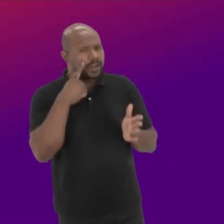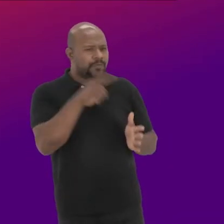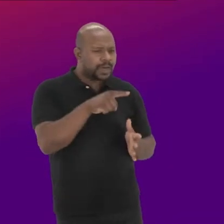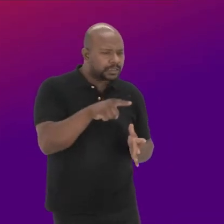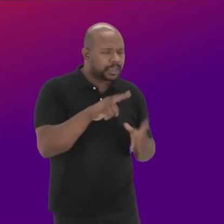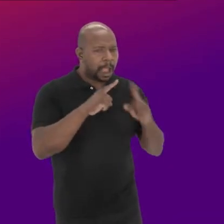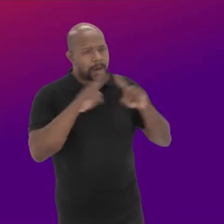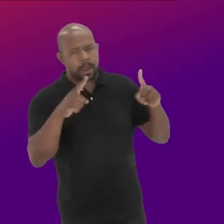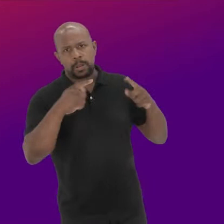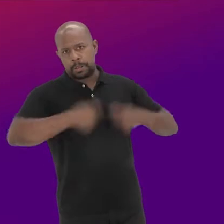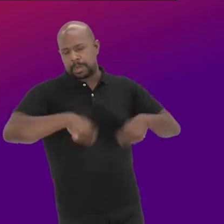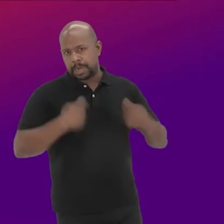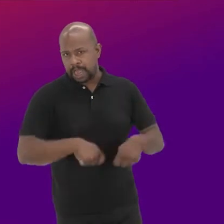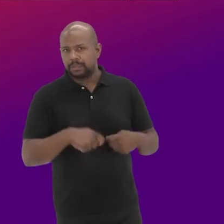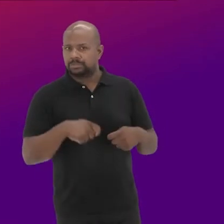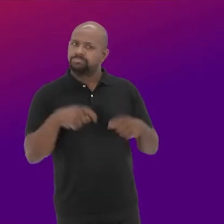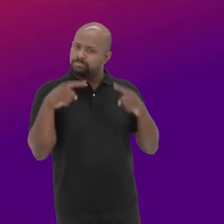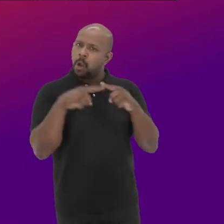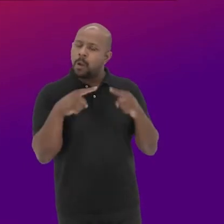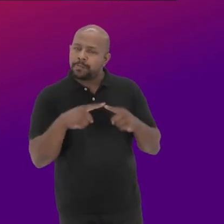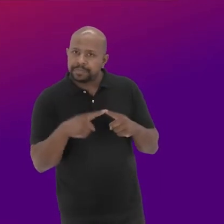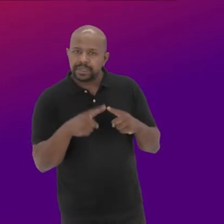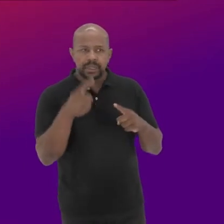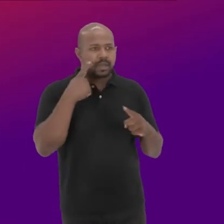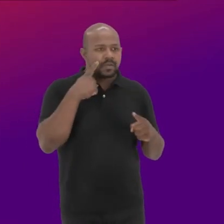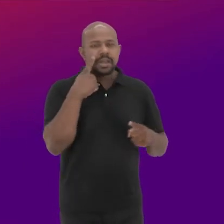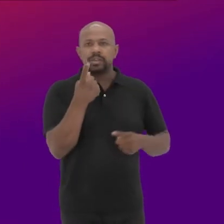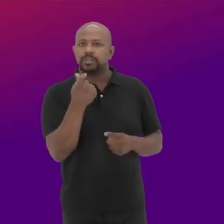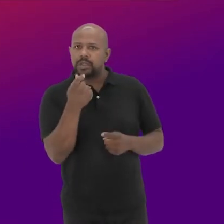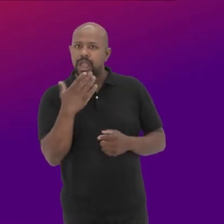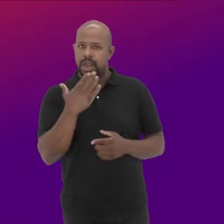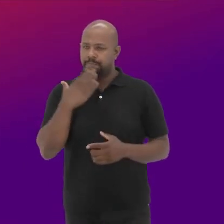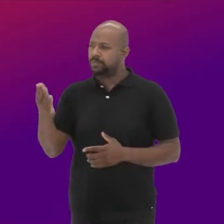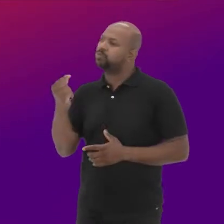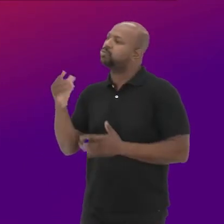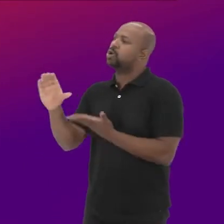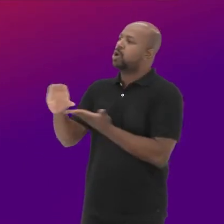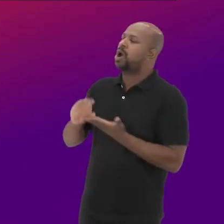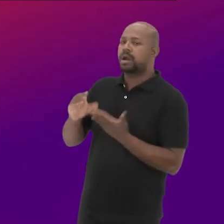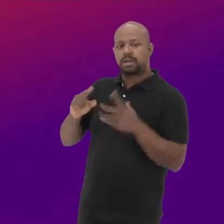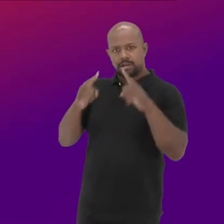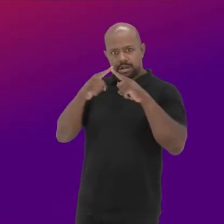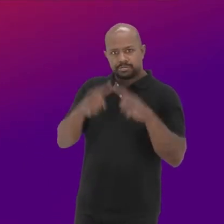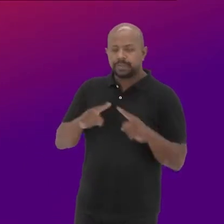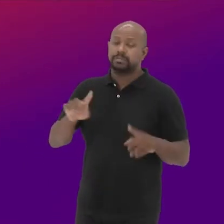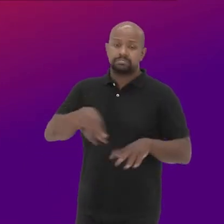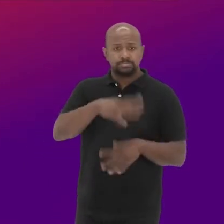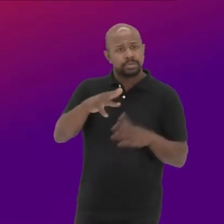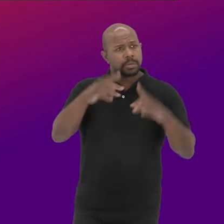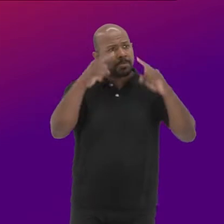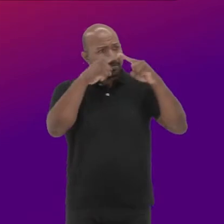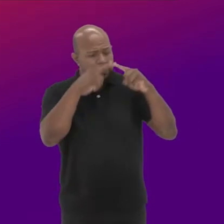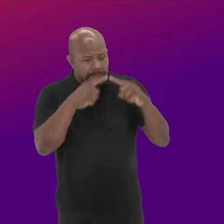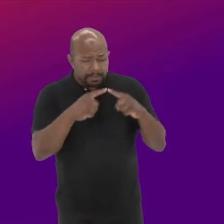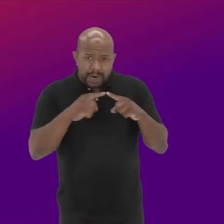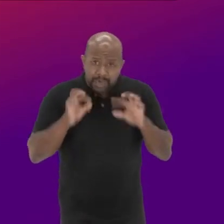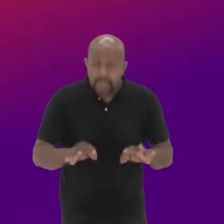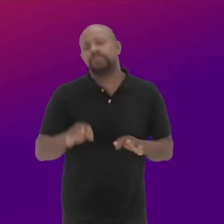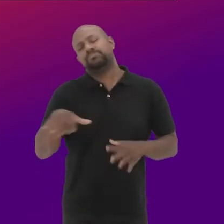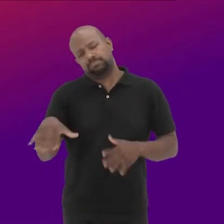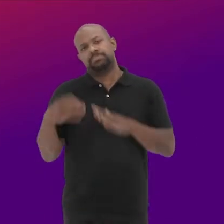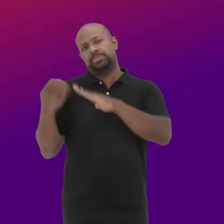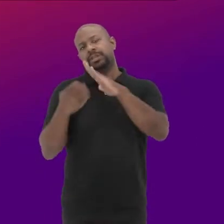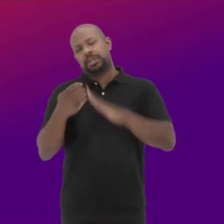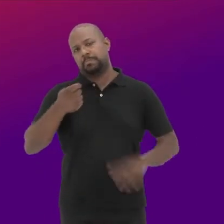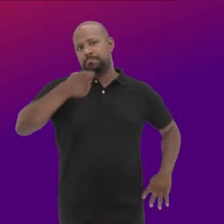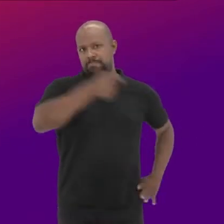essa reclamação ou solicitação procede e se a quantia solicitada procede. E se tudo estiver correto,